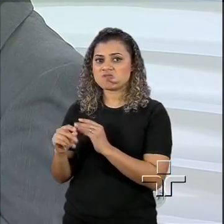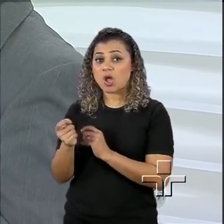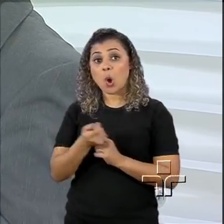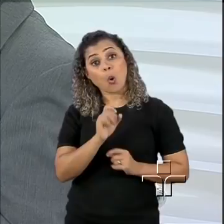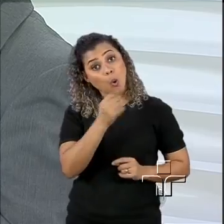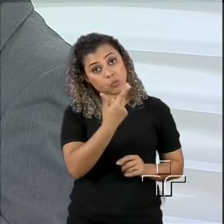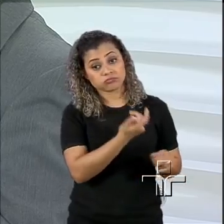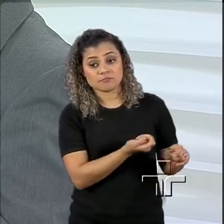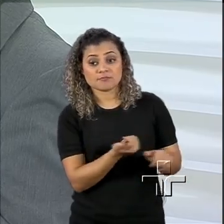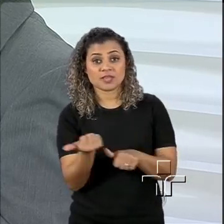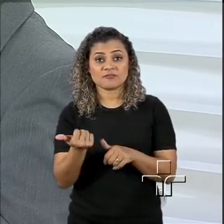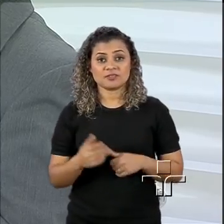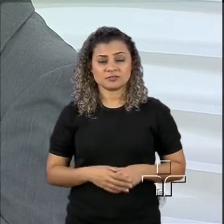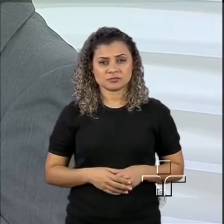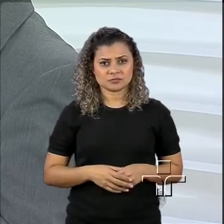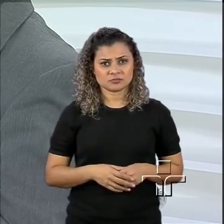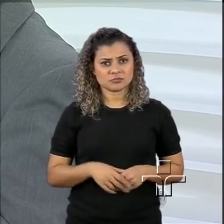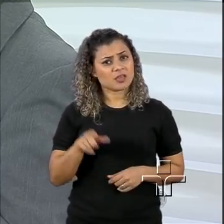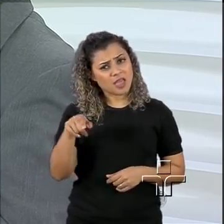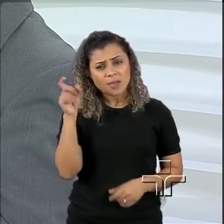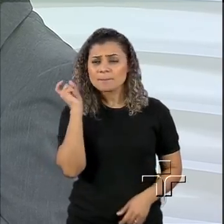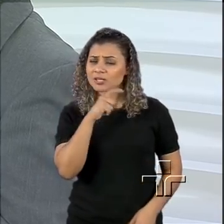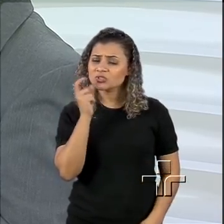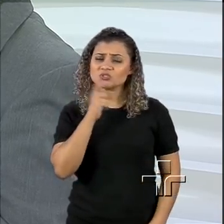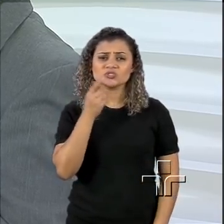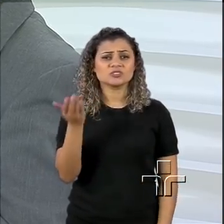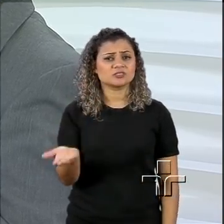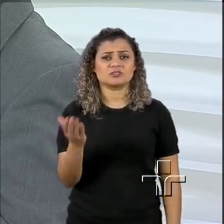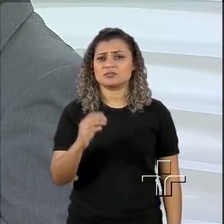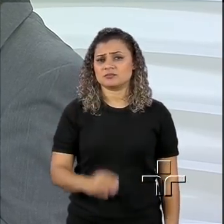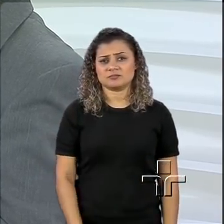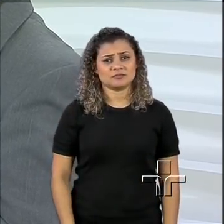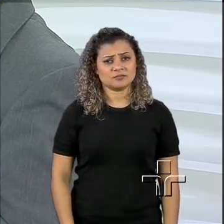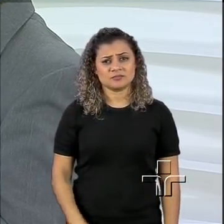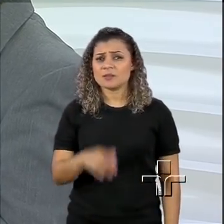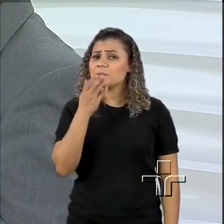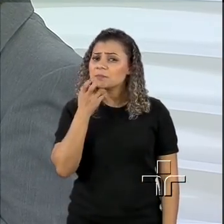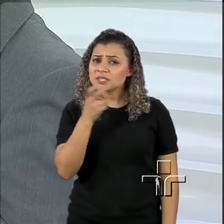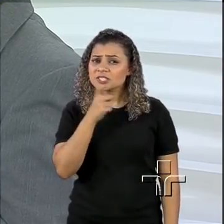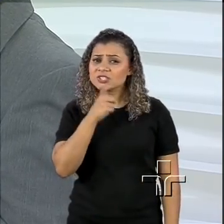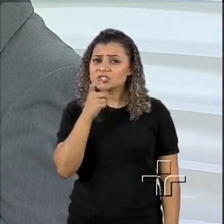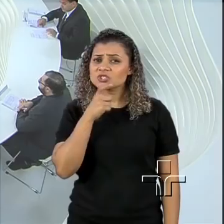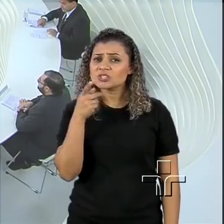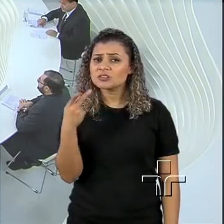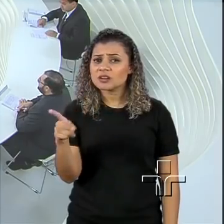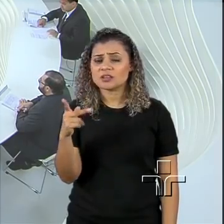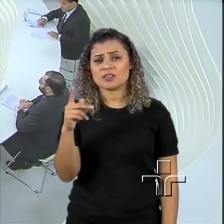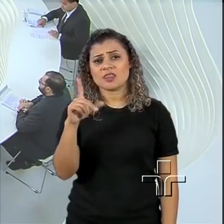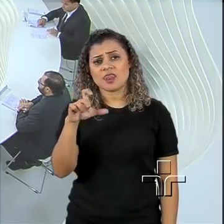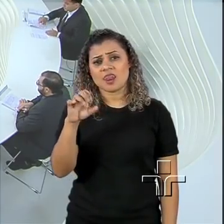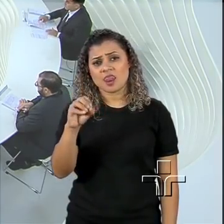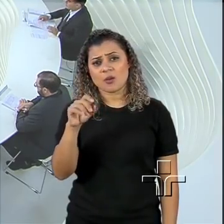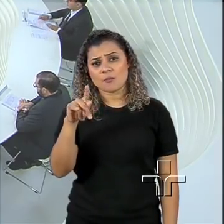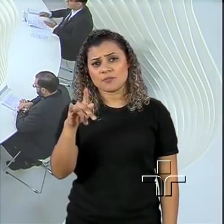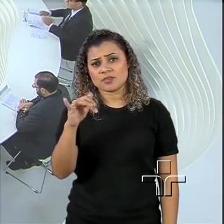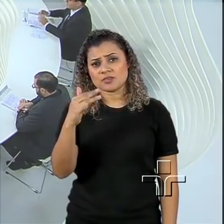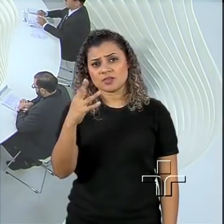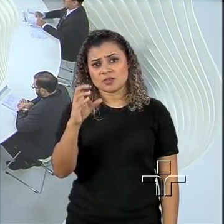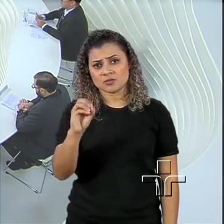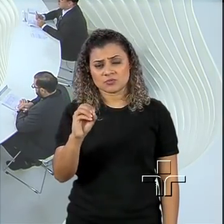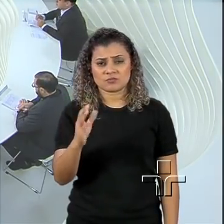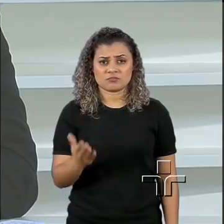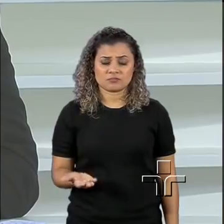benefício. Isso não passa da mais absoluta mentira do Léo Pinheiro. O MPF também ofereceu denúncia contra o senhor por